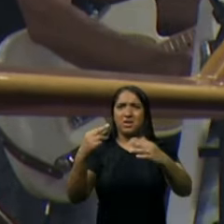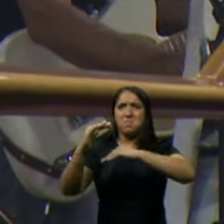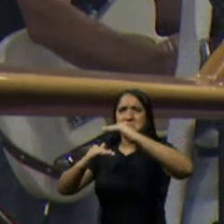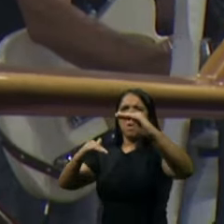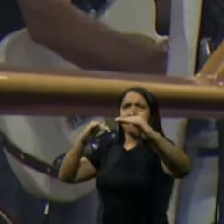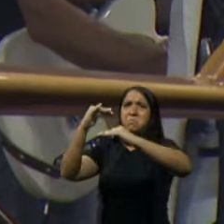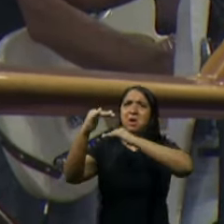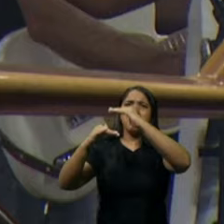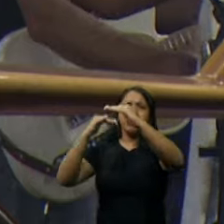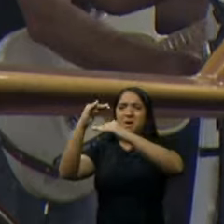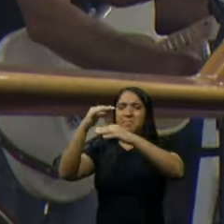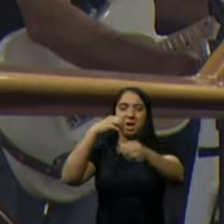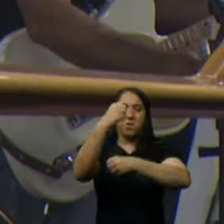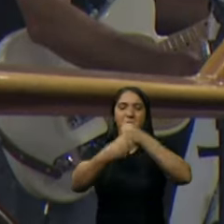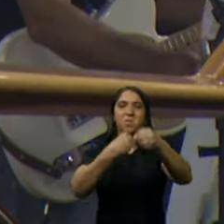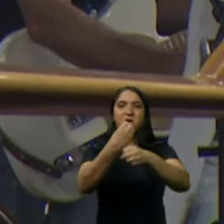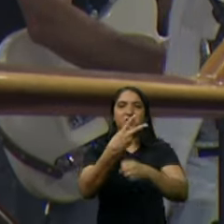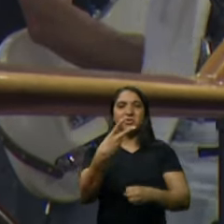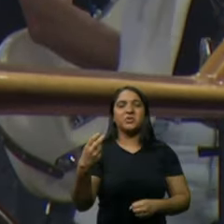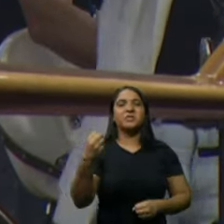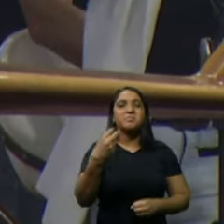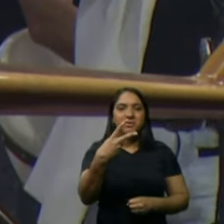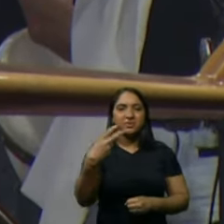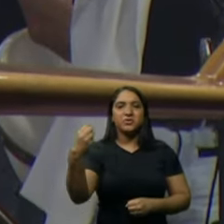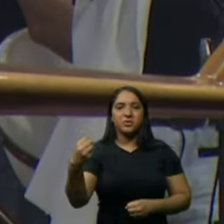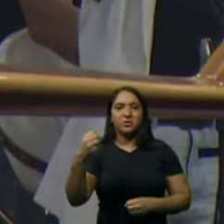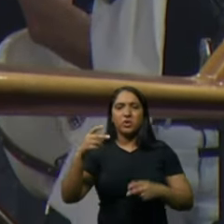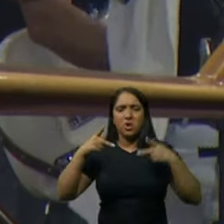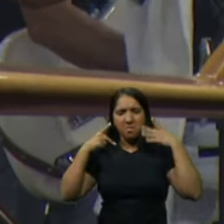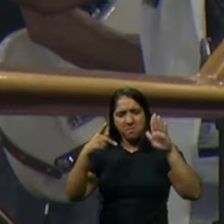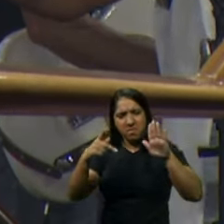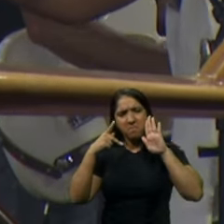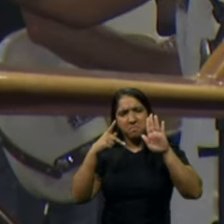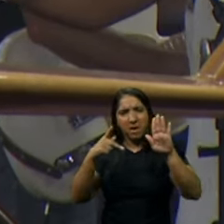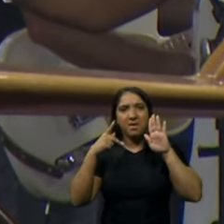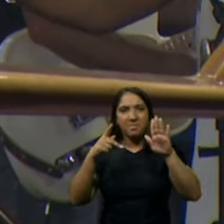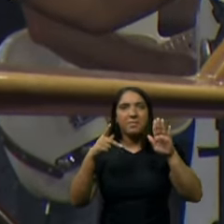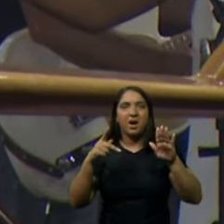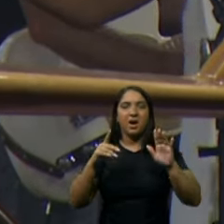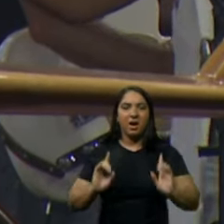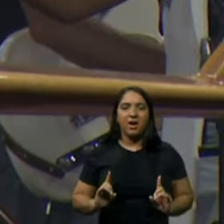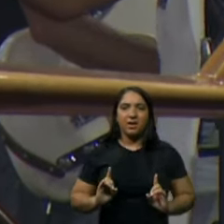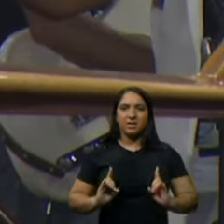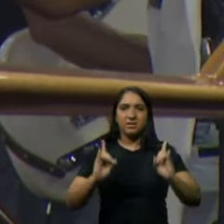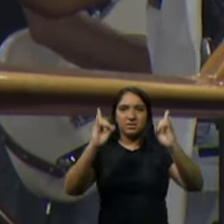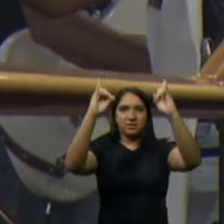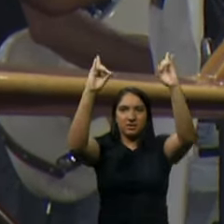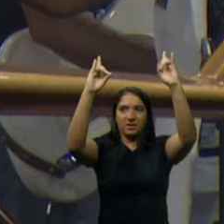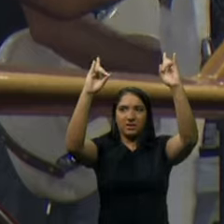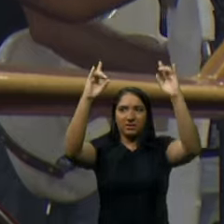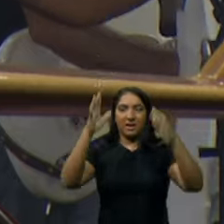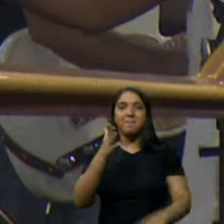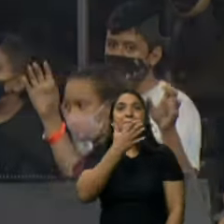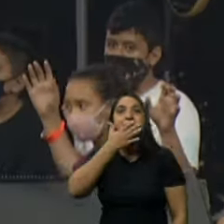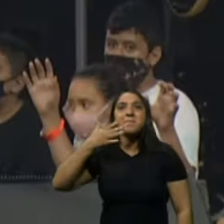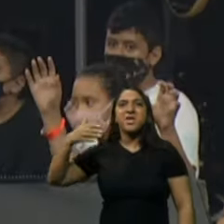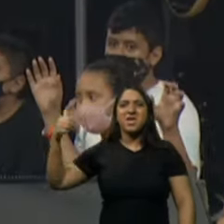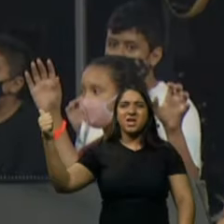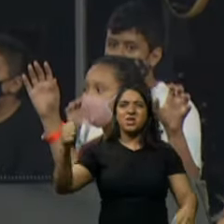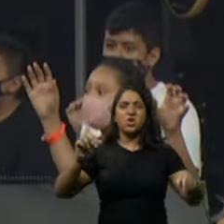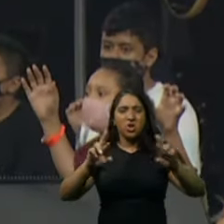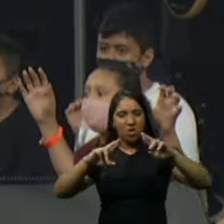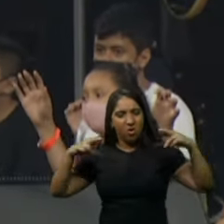próximo ano nos profetizamos aqui uma estrutura muito maior uma